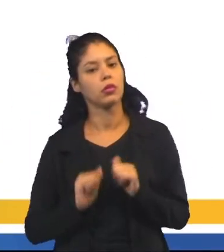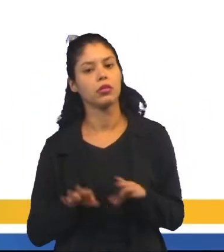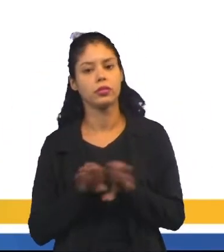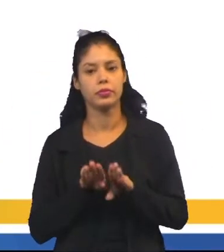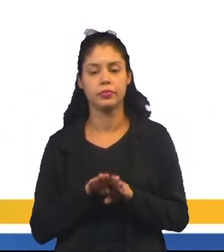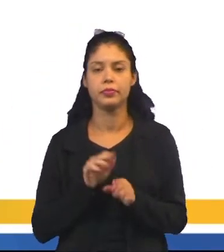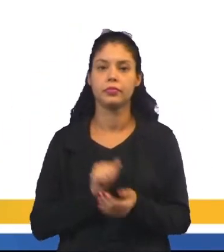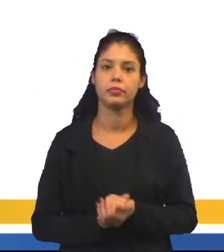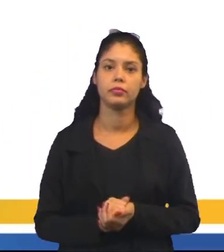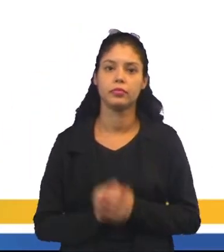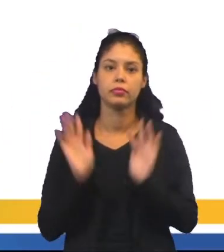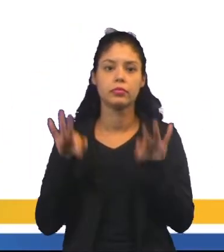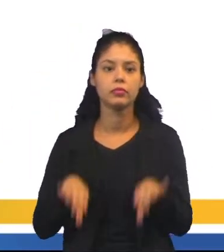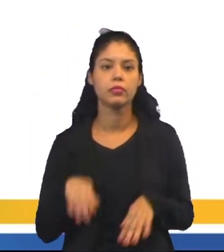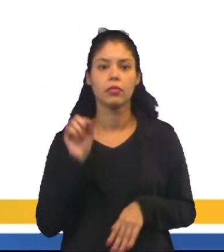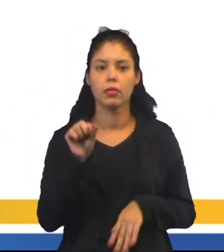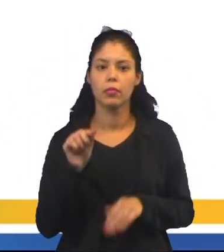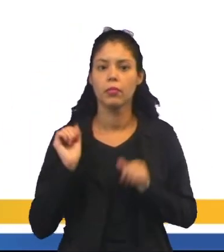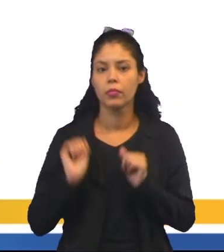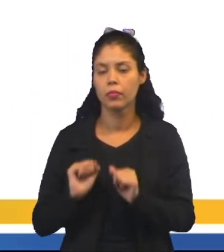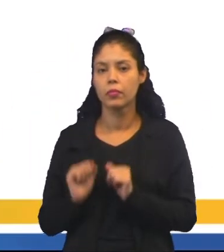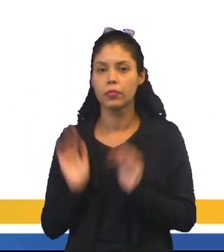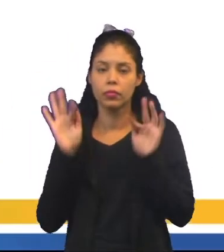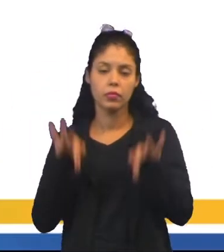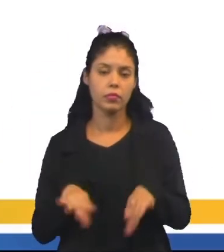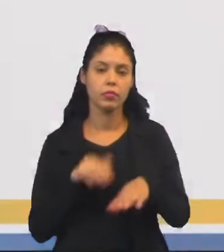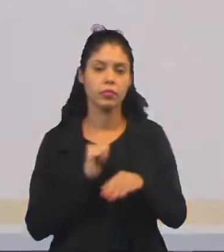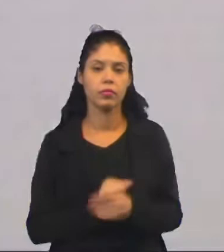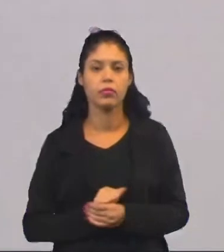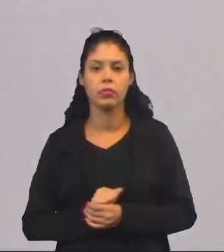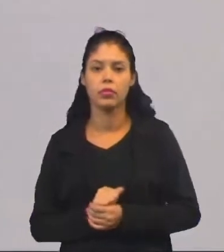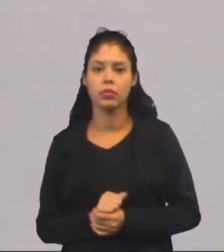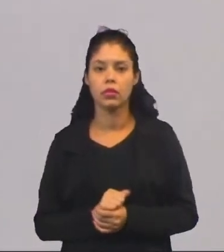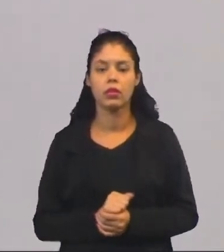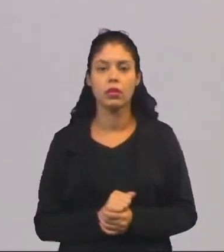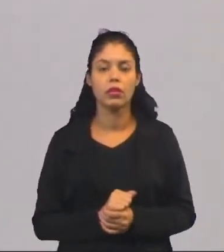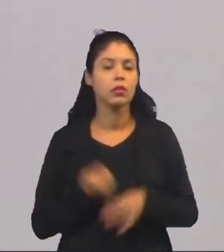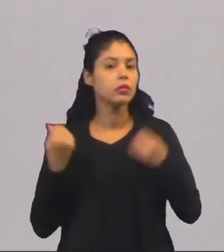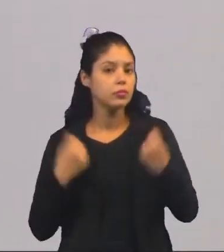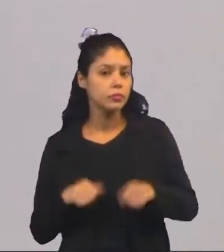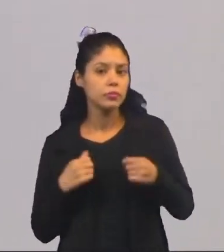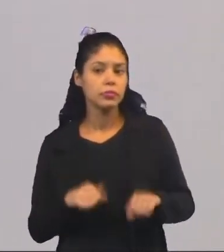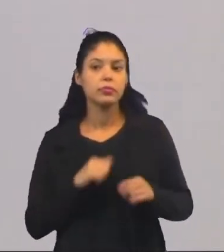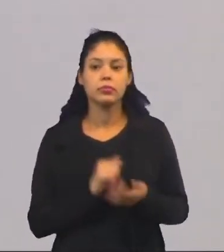enfim. Então, o que a gente pode concluir com tudo isso?